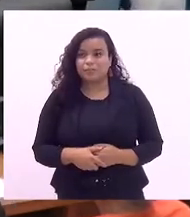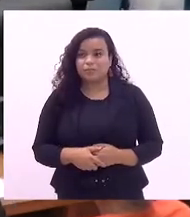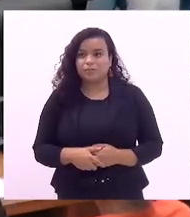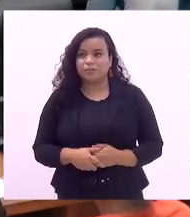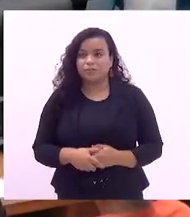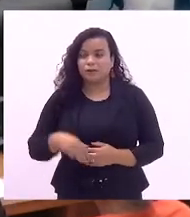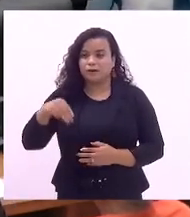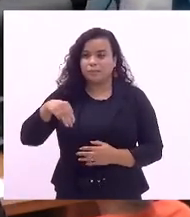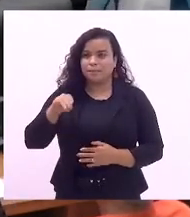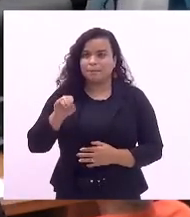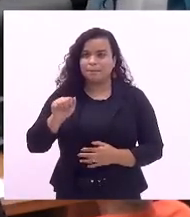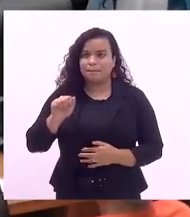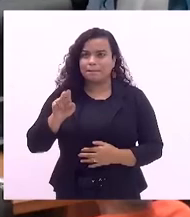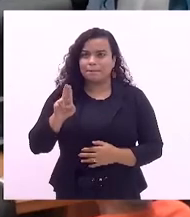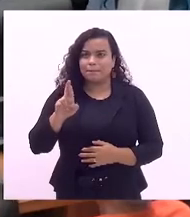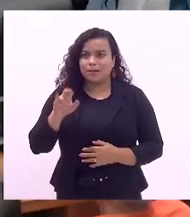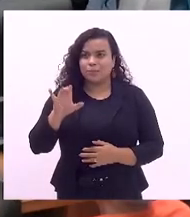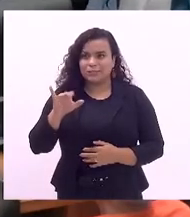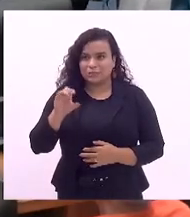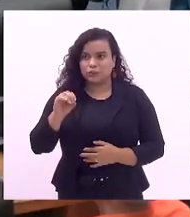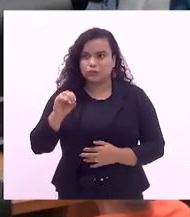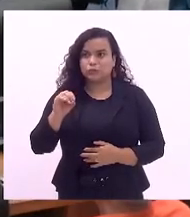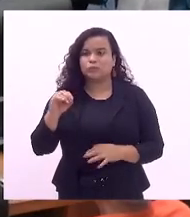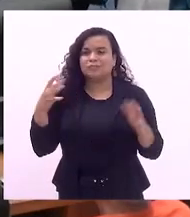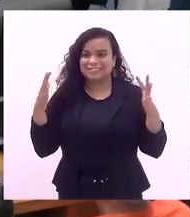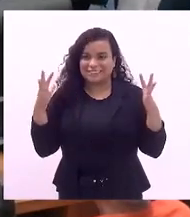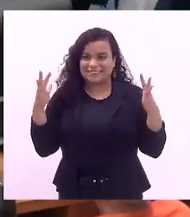o Maurício Valente